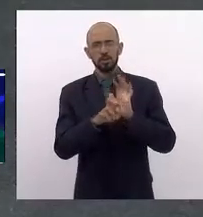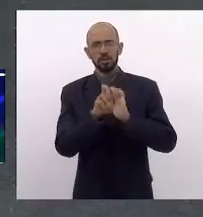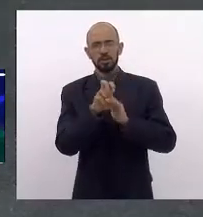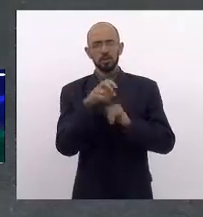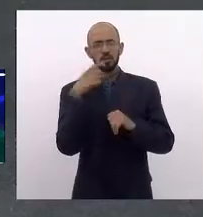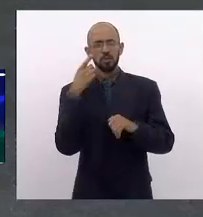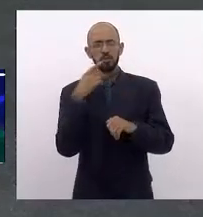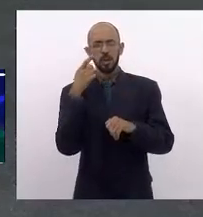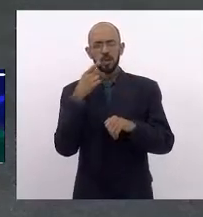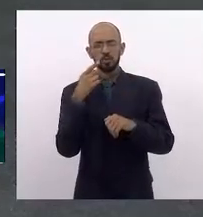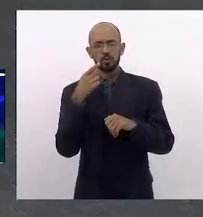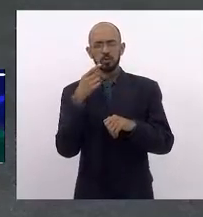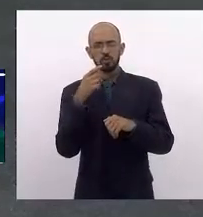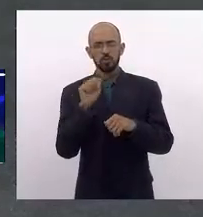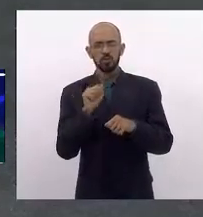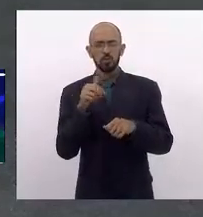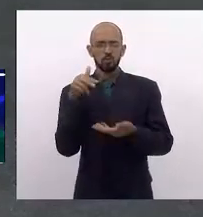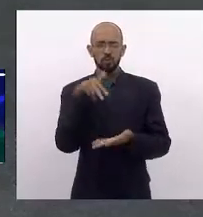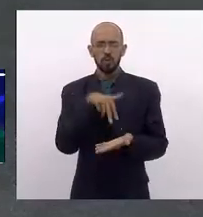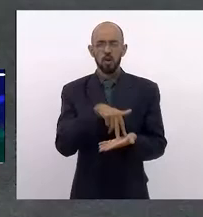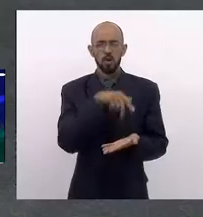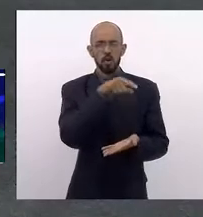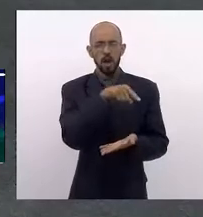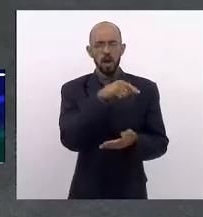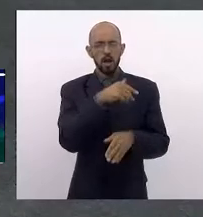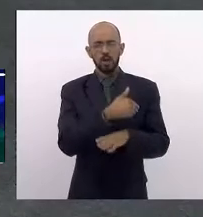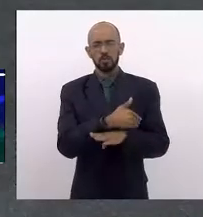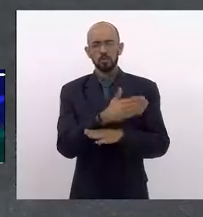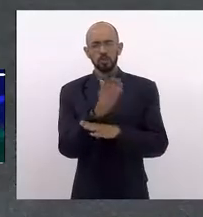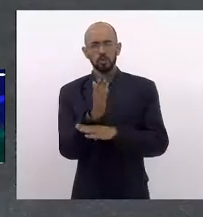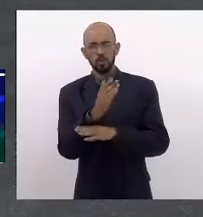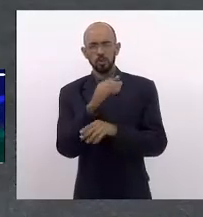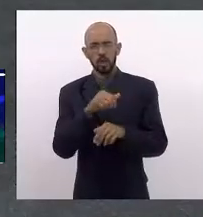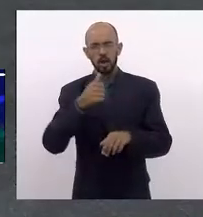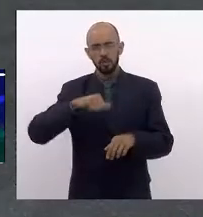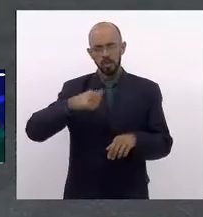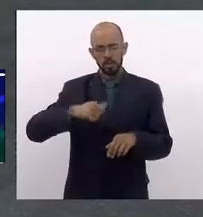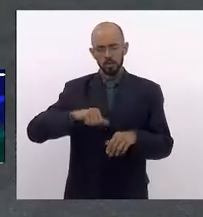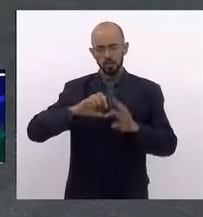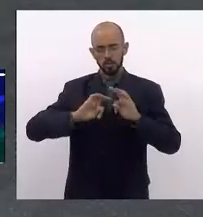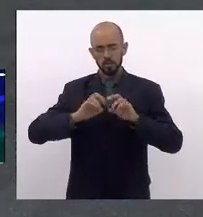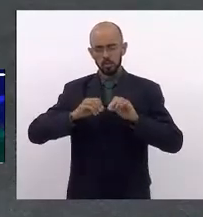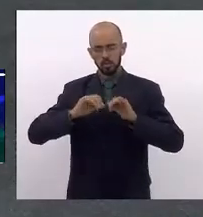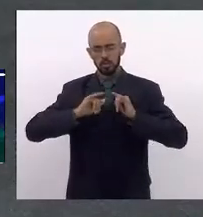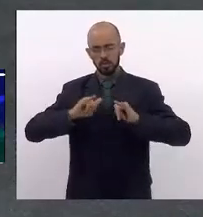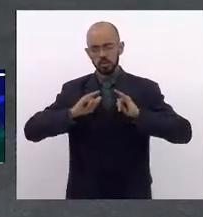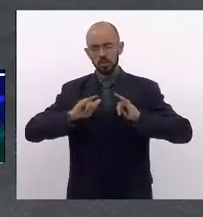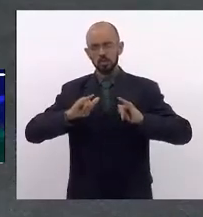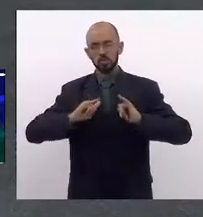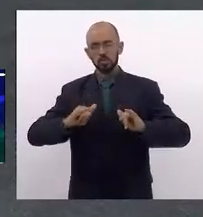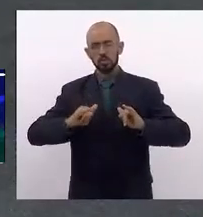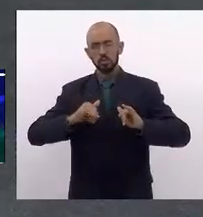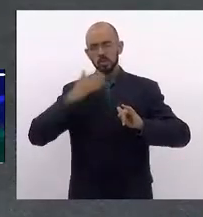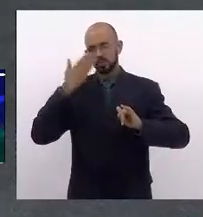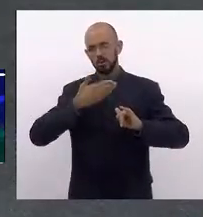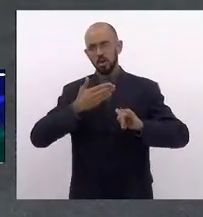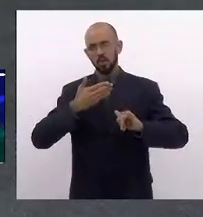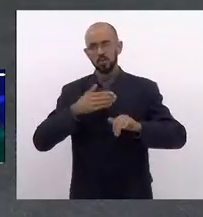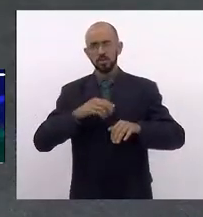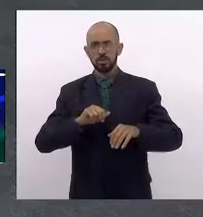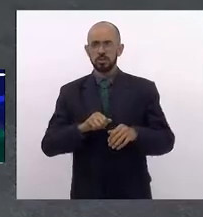brilhantemente tiveram a todo todo tempo analisando todas as denúncias e irregularidades e as provas